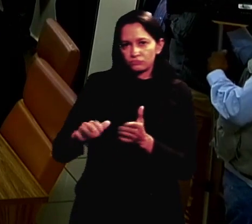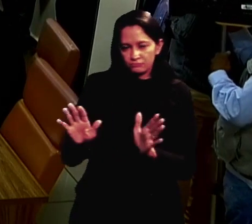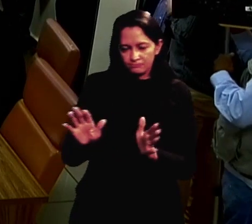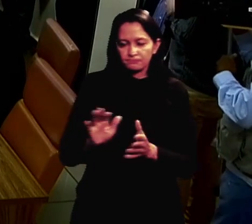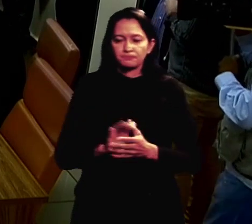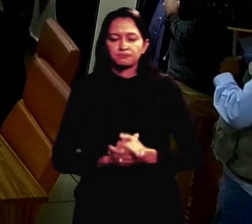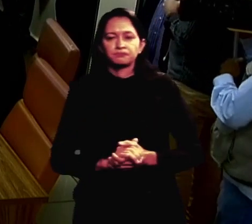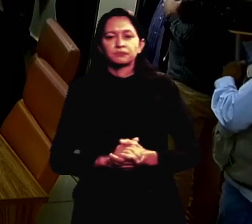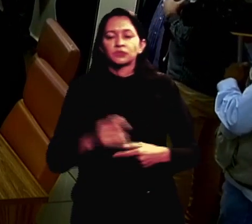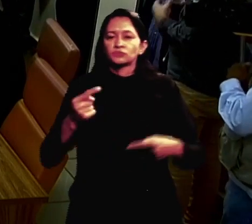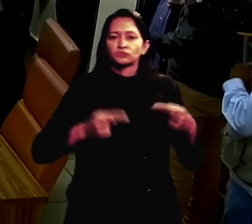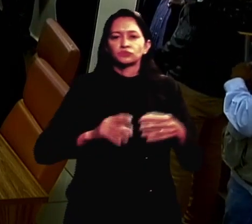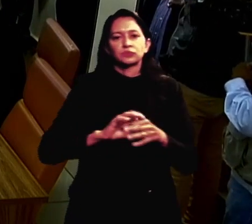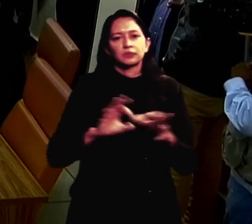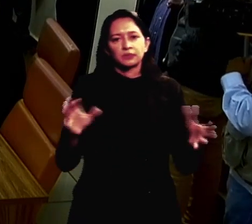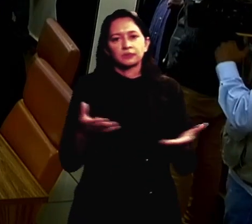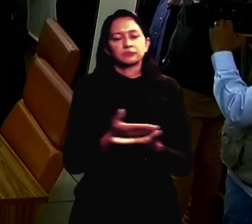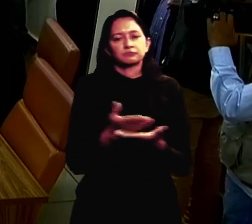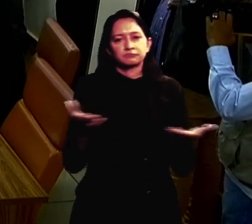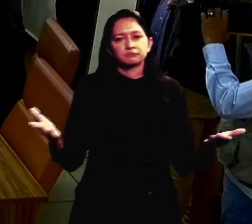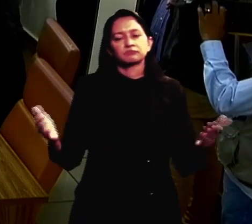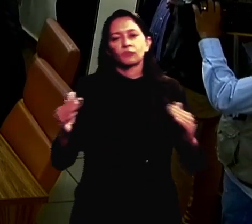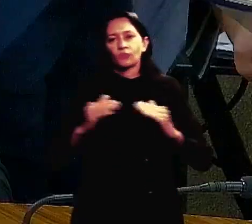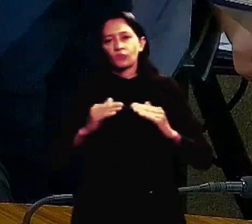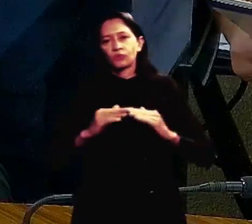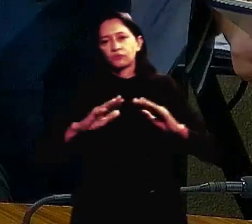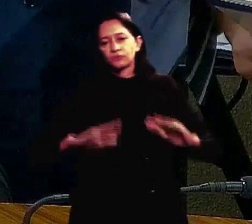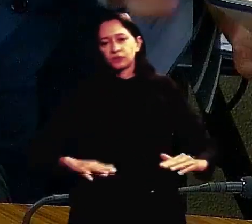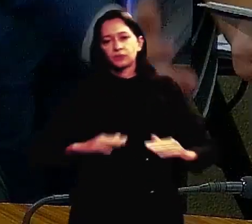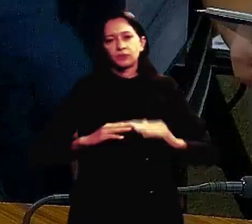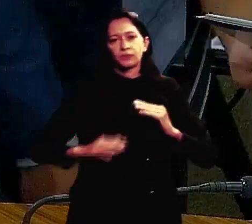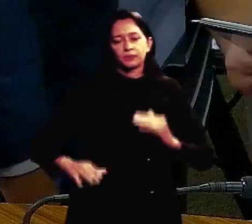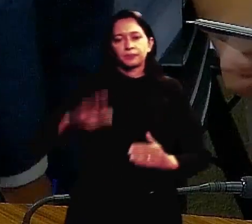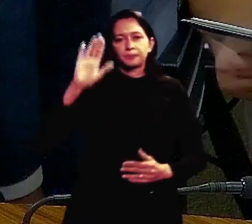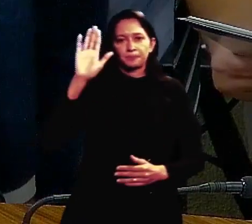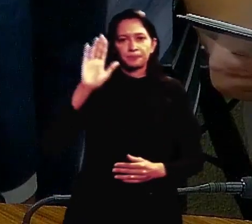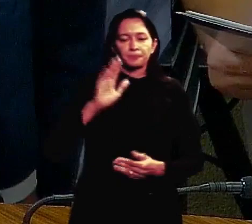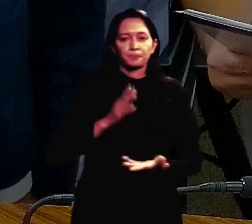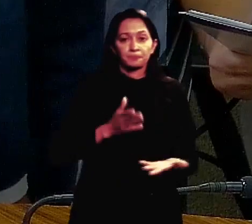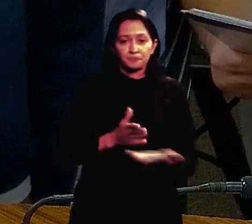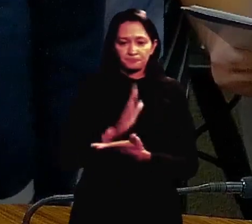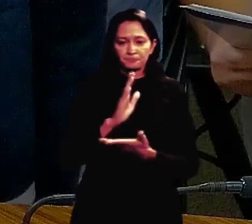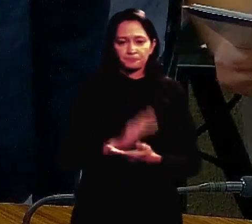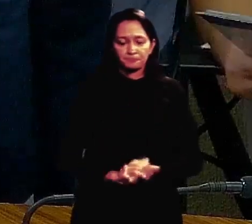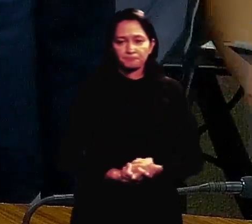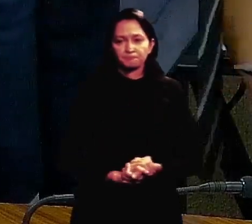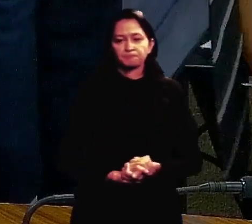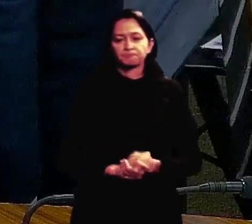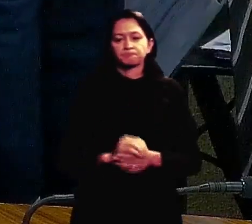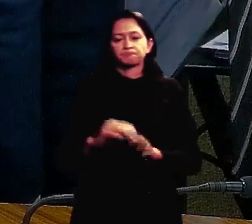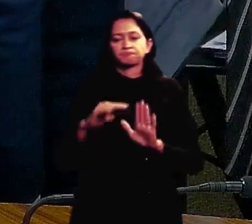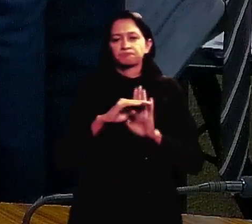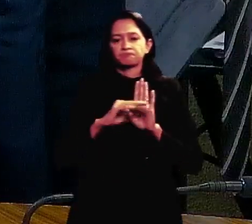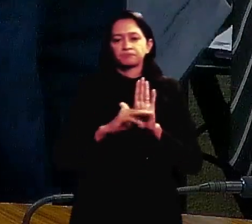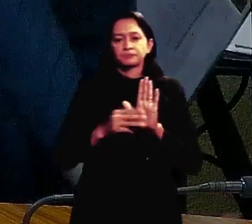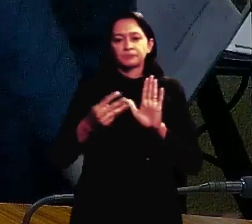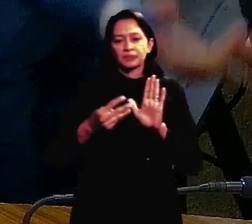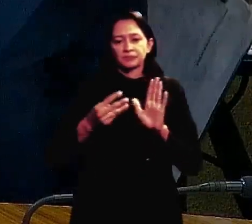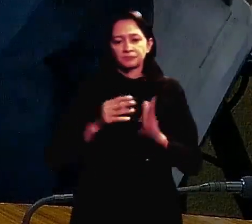votação o projeto. Favorável à presidência, comissão, contrário, se manifestem. Projeto aprovado. Item 3 da